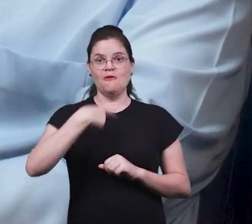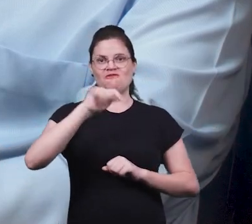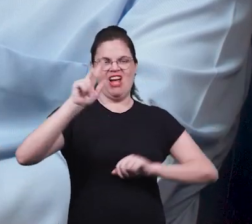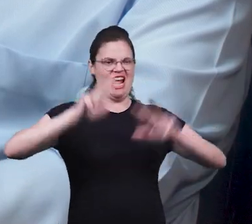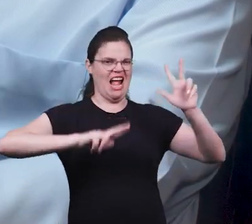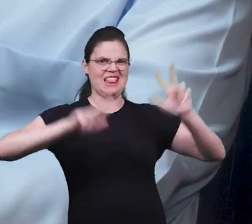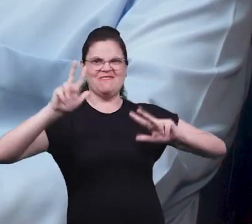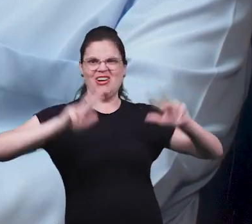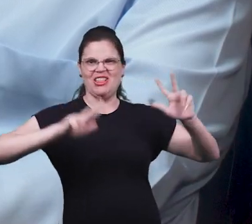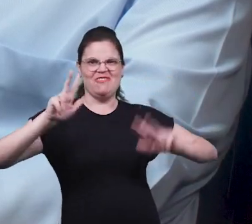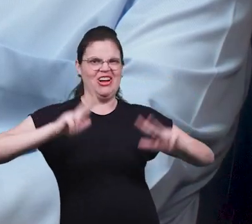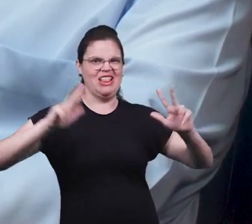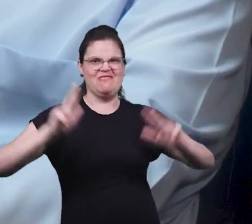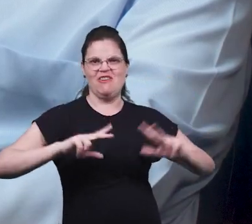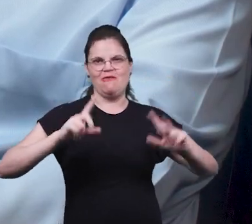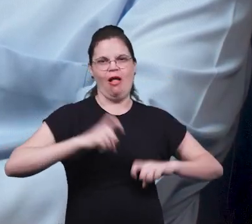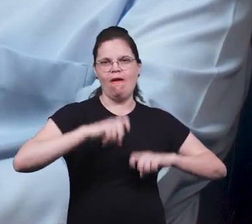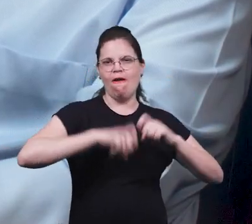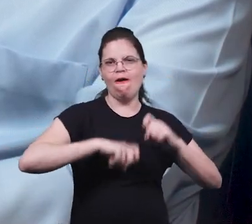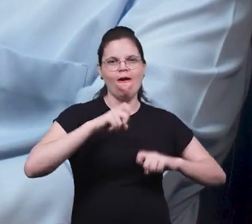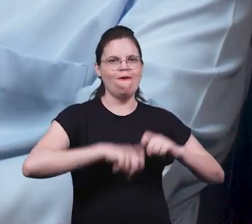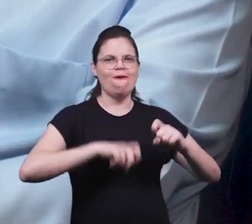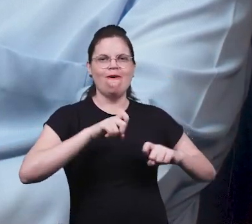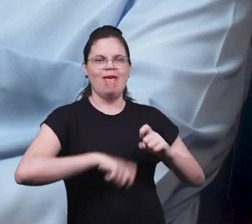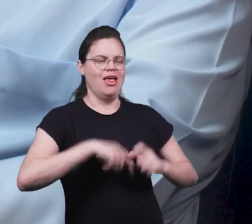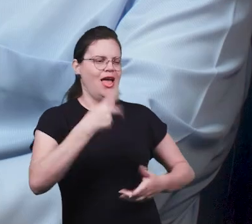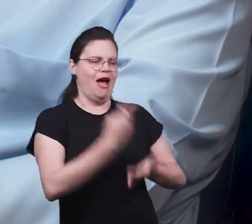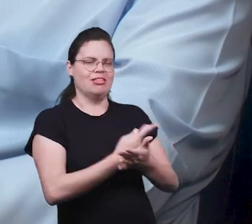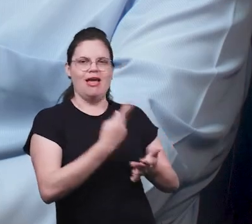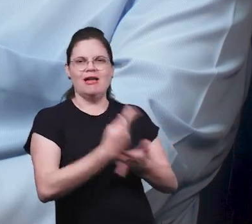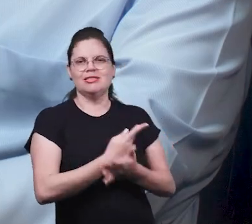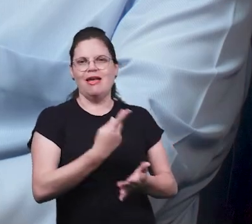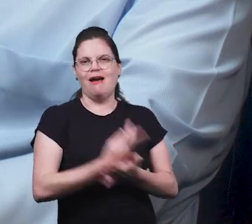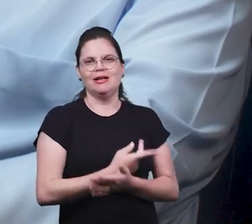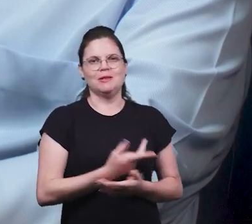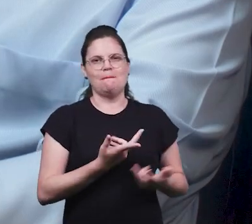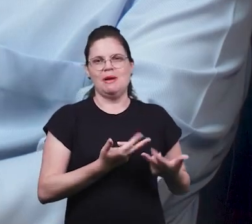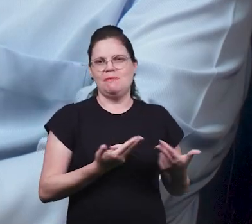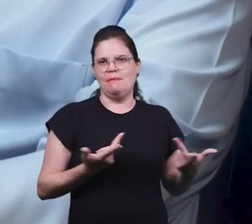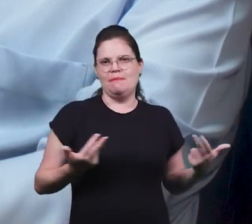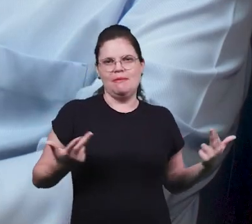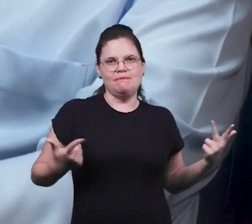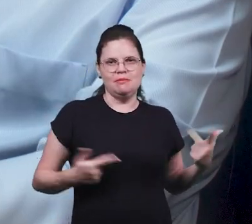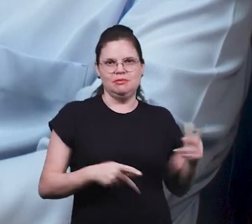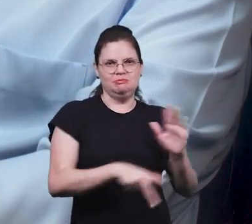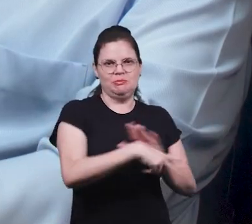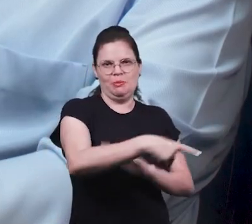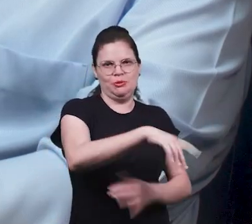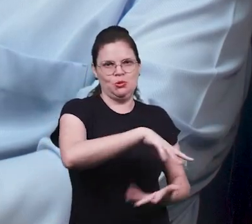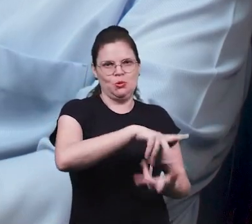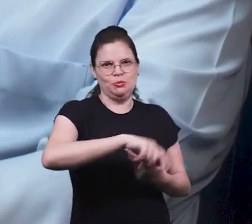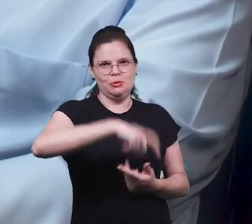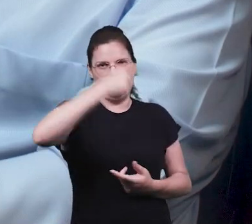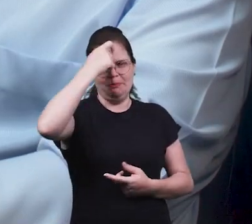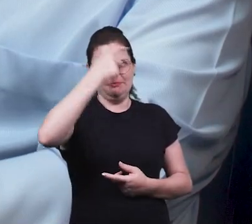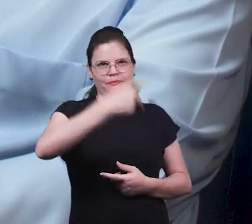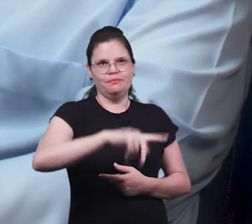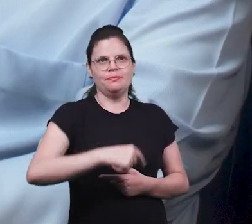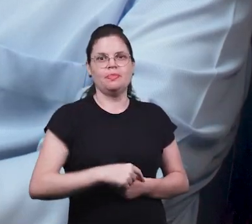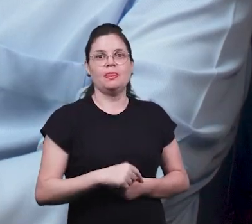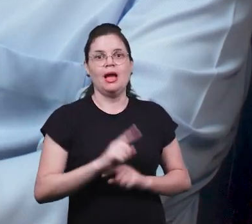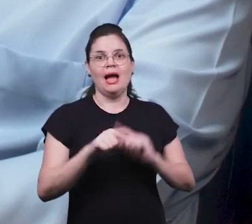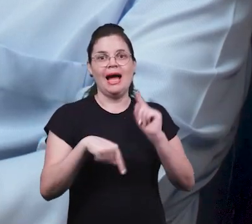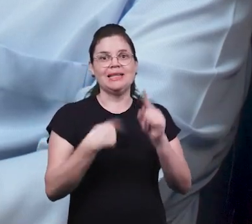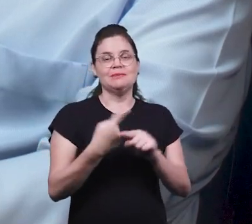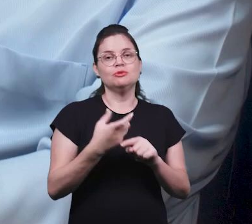de errado no carnaval, para o religioso, claro, né? Na obra de Deus isso. Mas a mentalidade religiosa é essa. Aí chega na